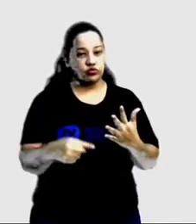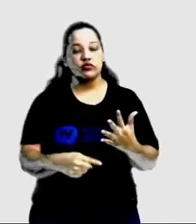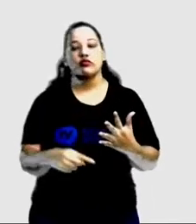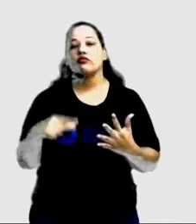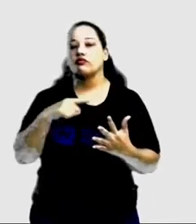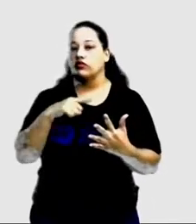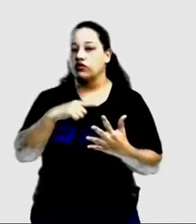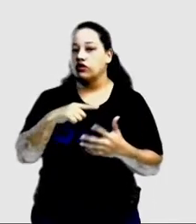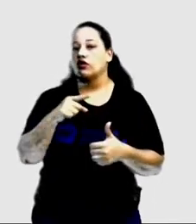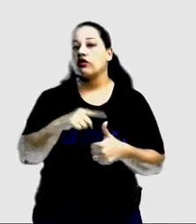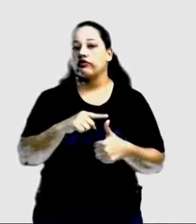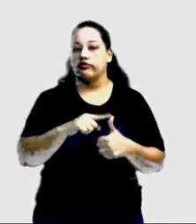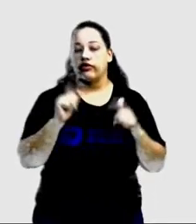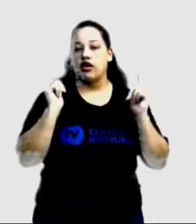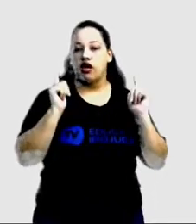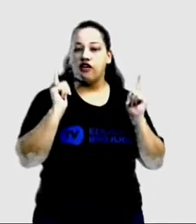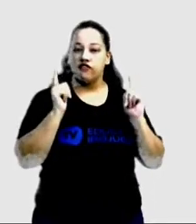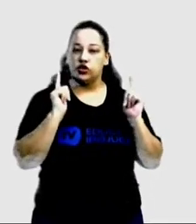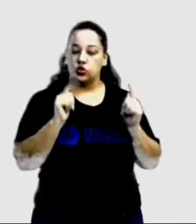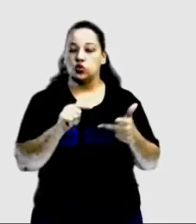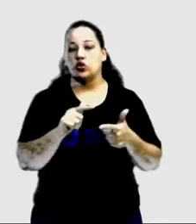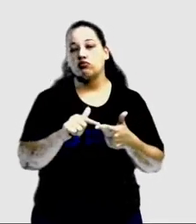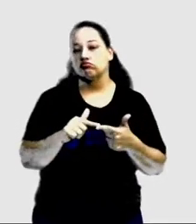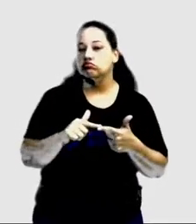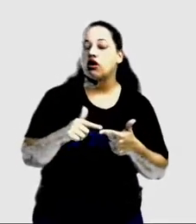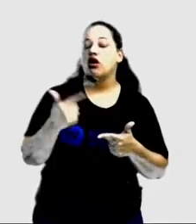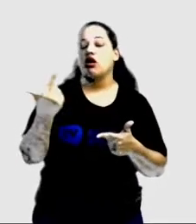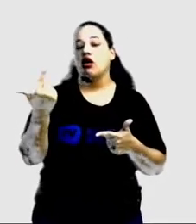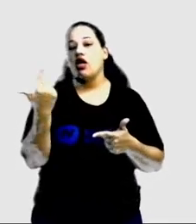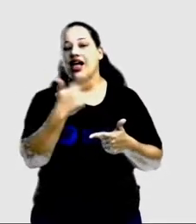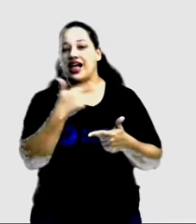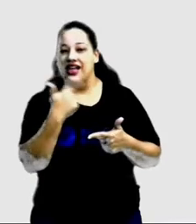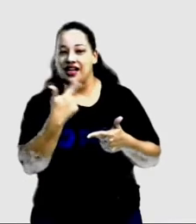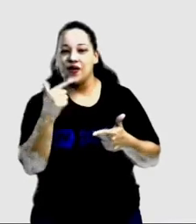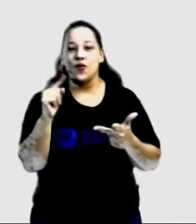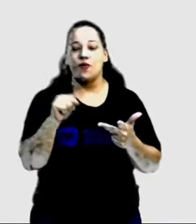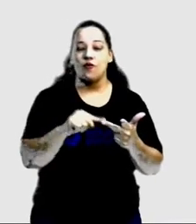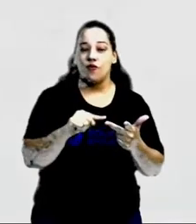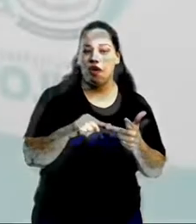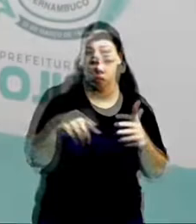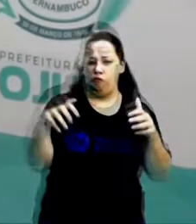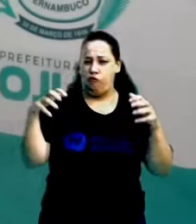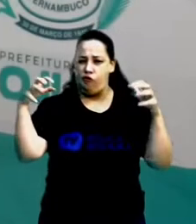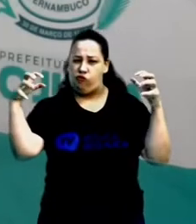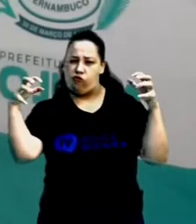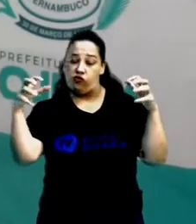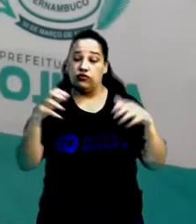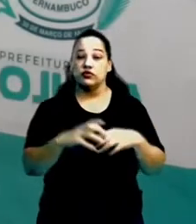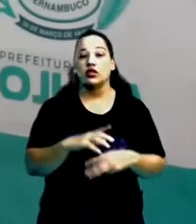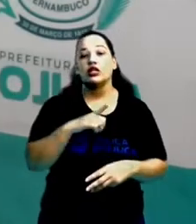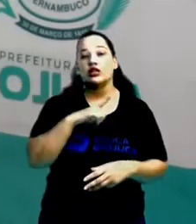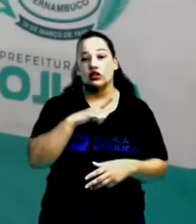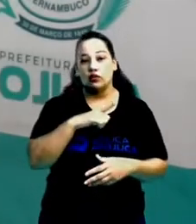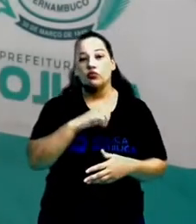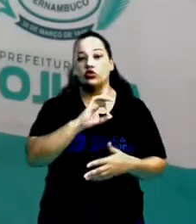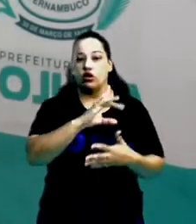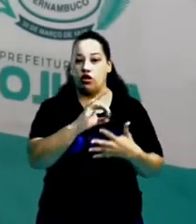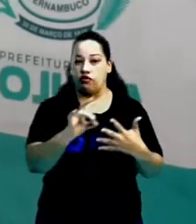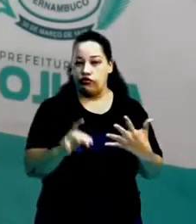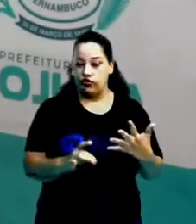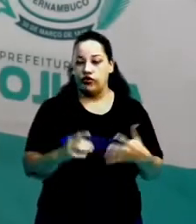aventura, comédia ou terror. São os mais populares. Mas nós vamos ver cada um deles